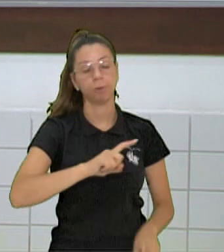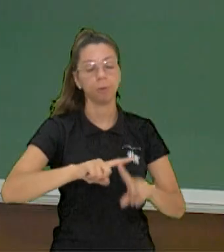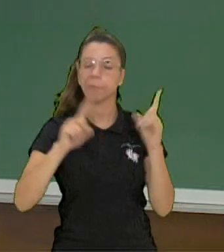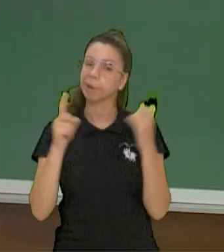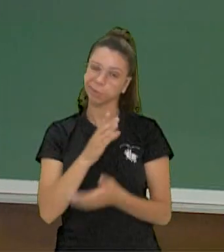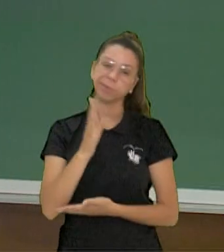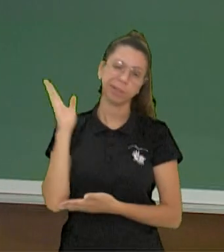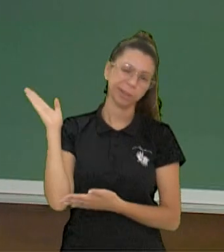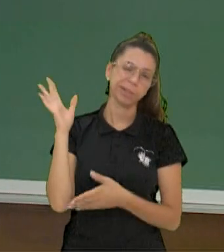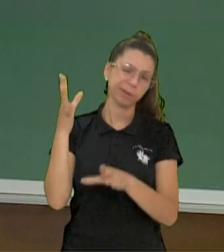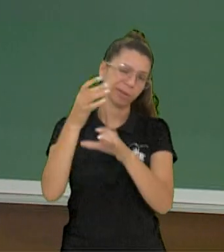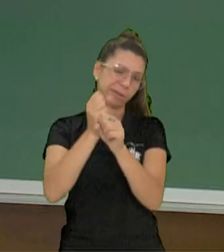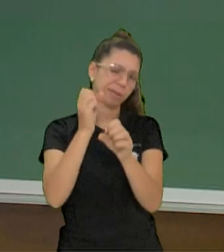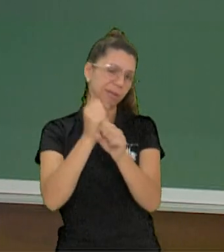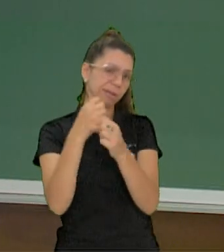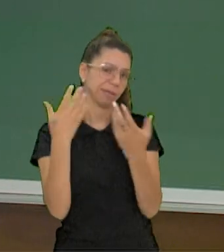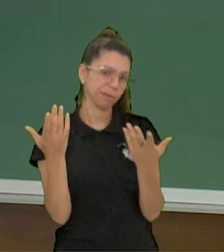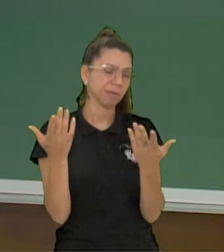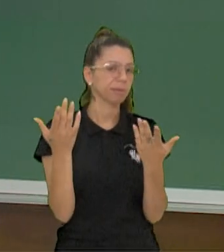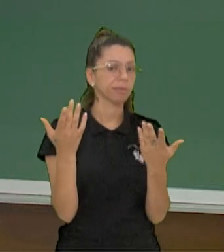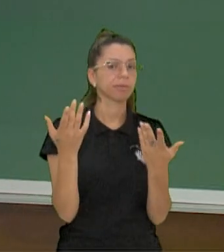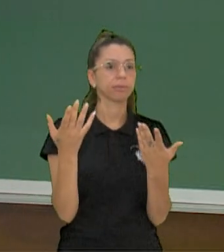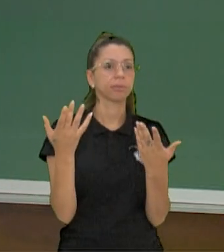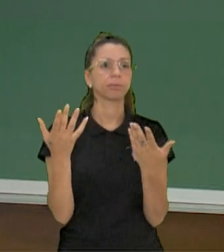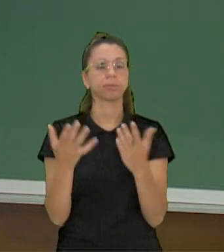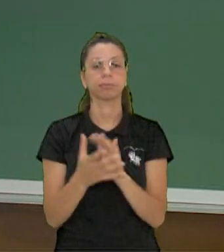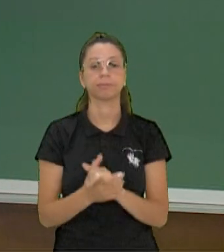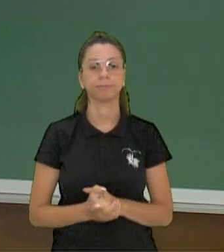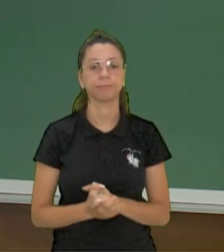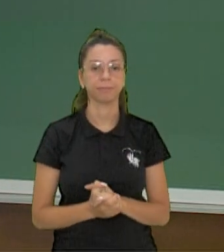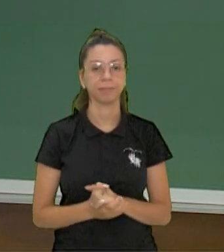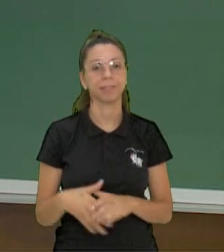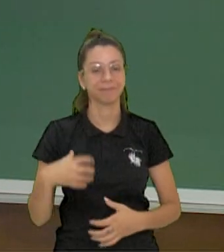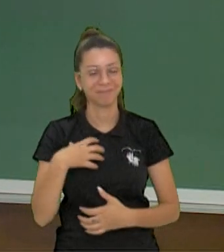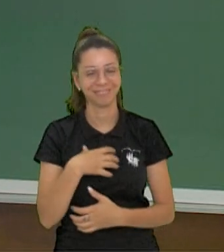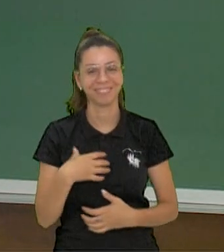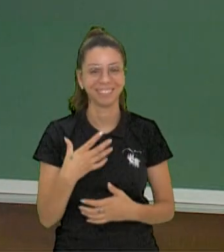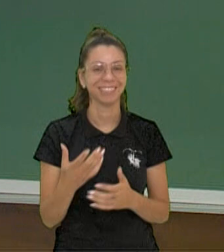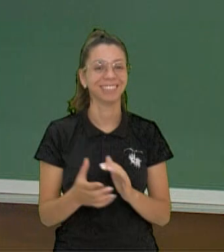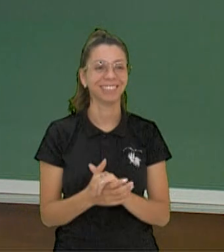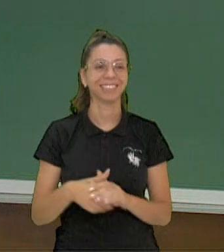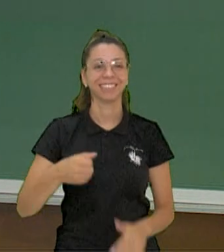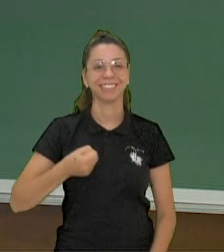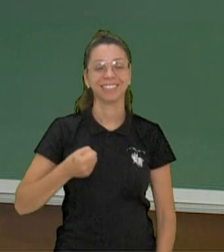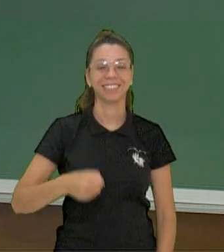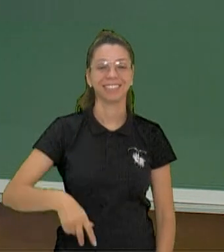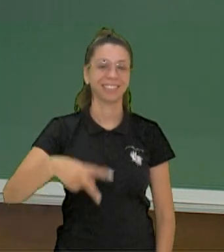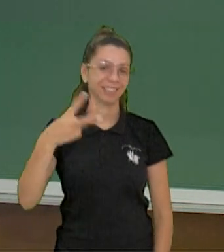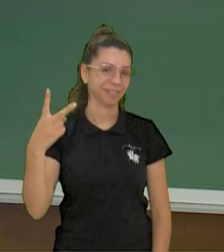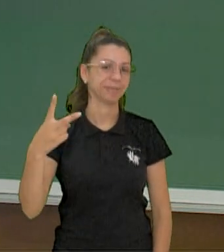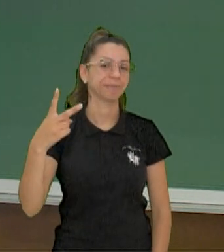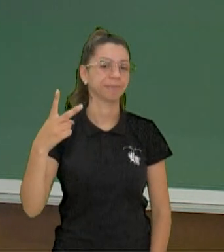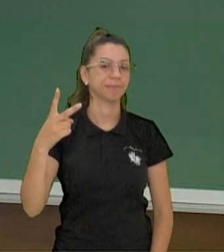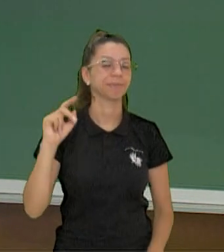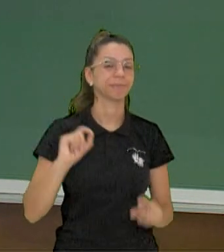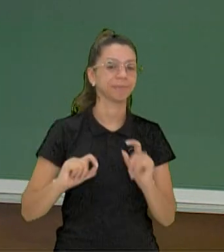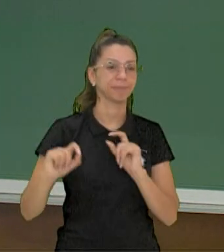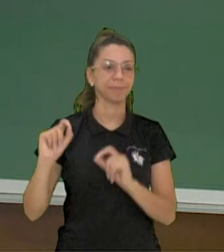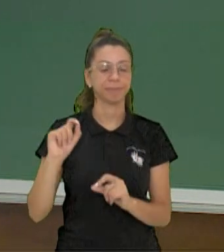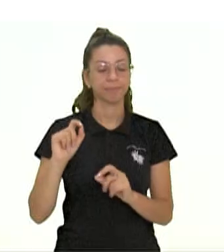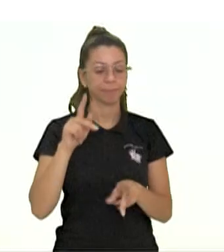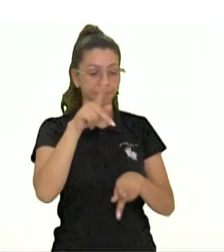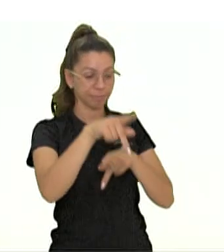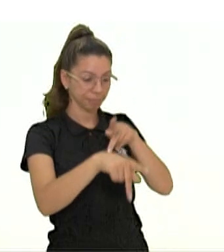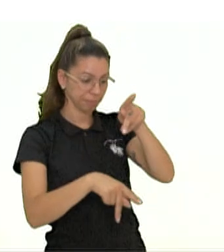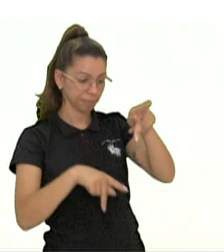aqui, né? Para cálculo serve, né? A gente ficar emocionado. Exercício 2. No estudo de uma